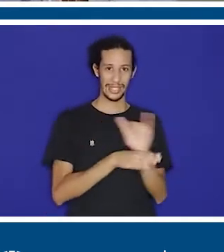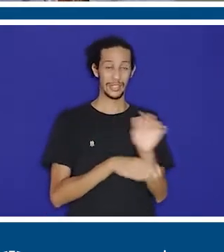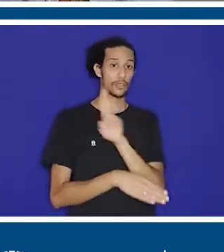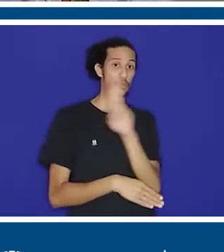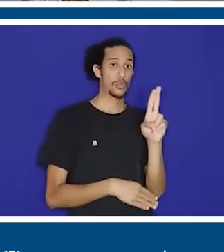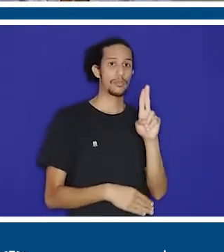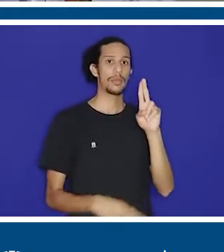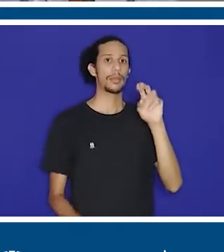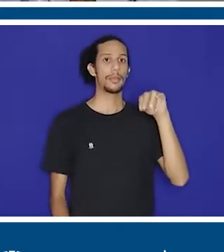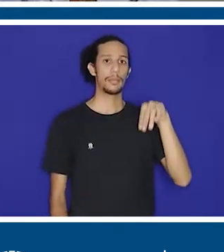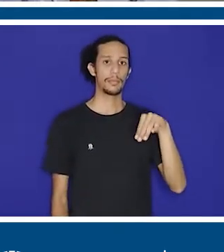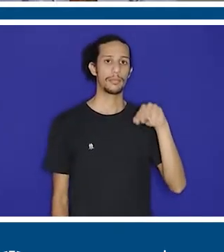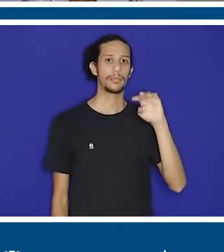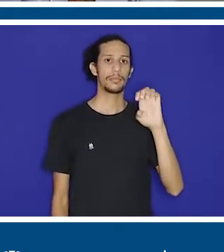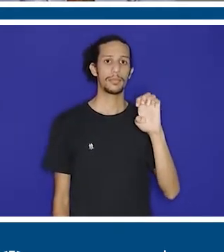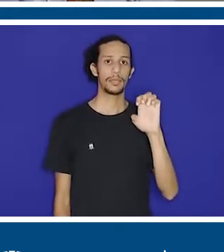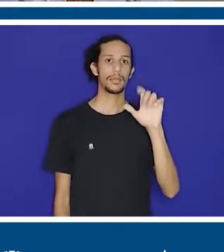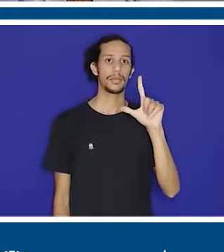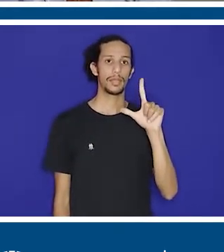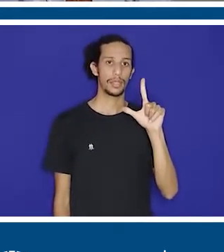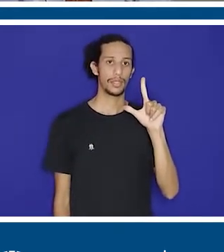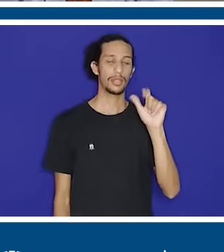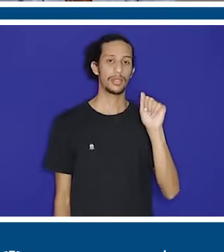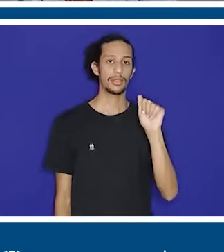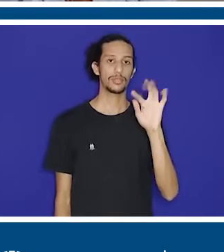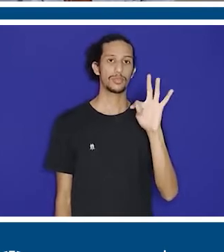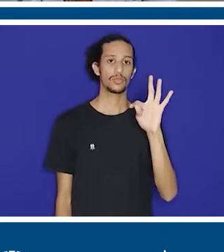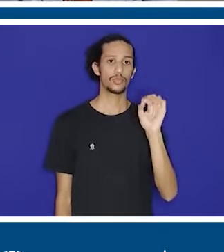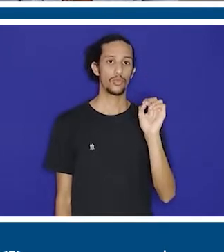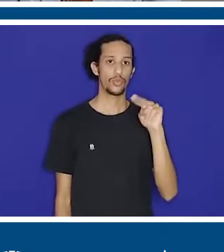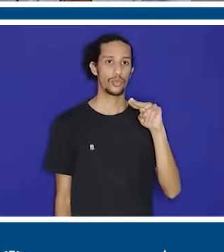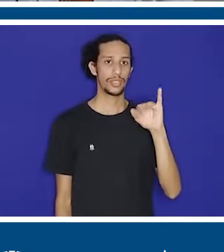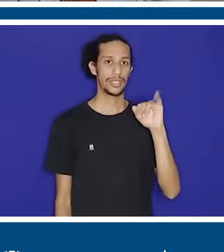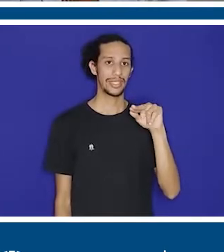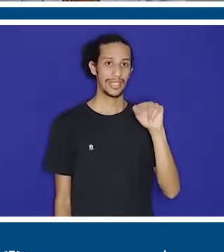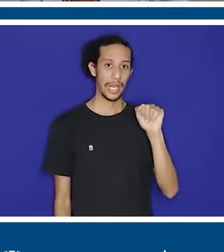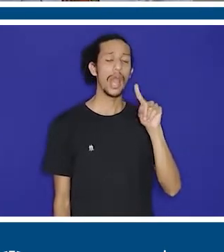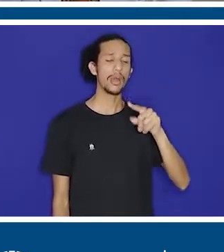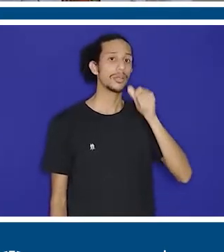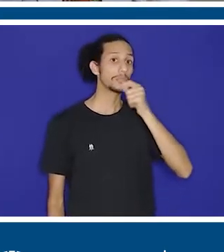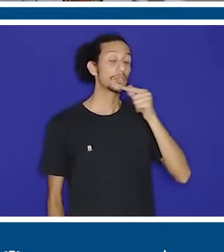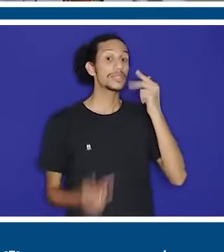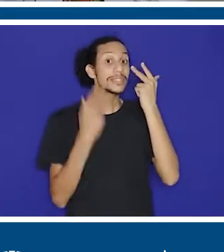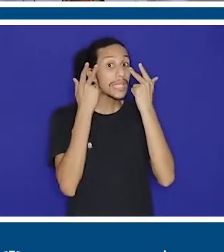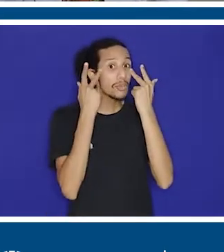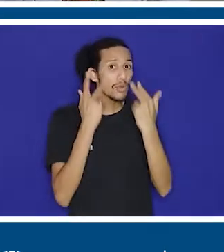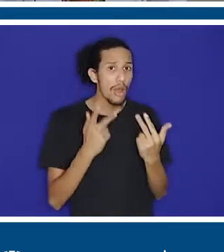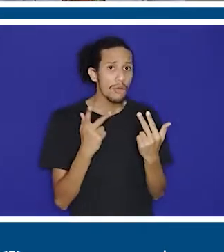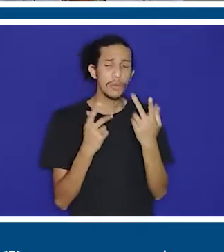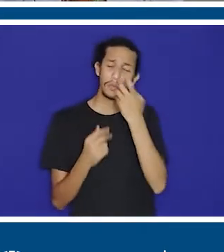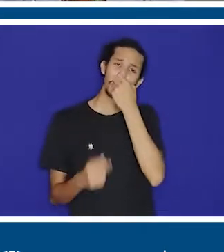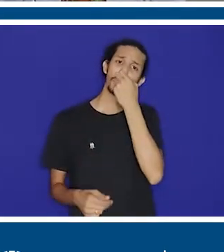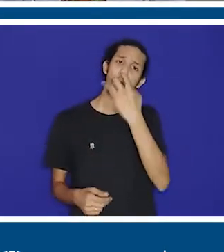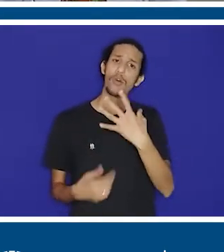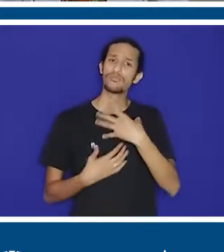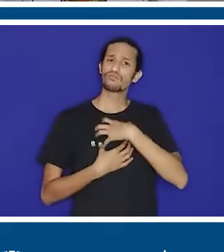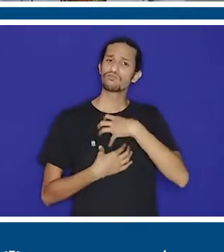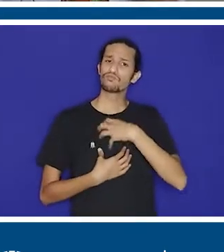melatonina, que é um hipnoindutor natural e que ele tem bons